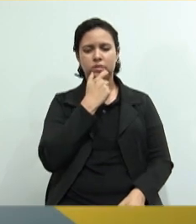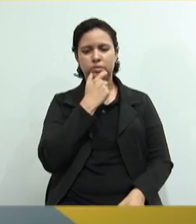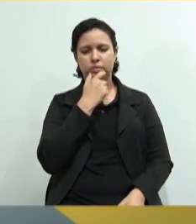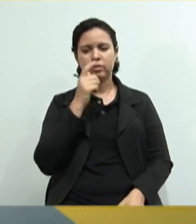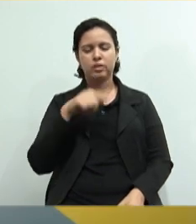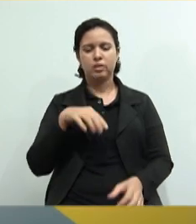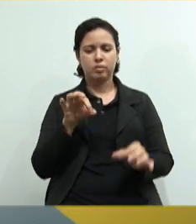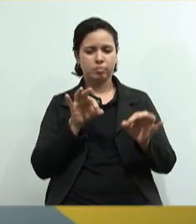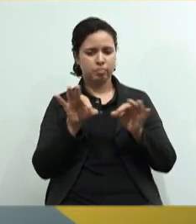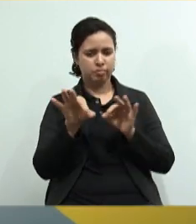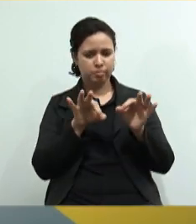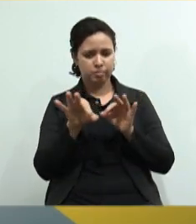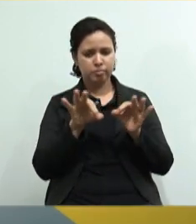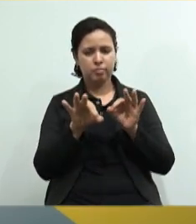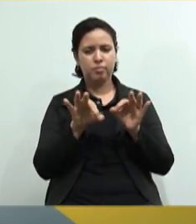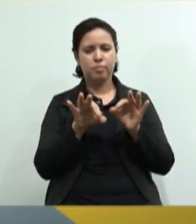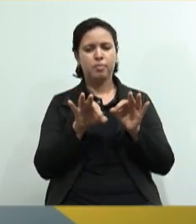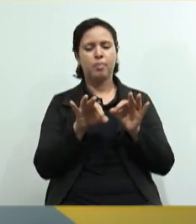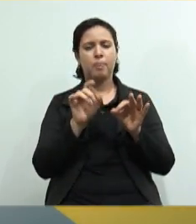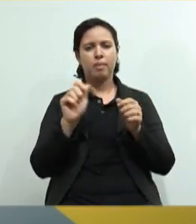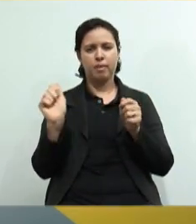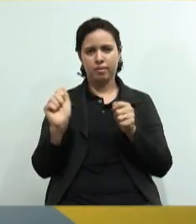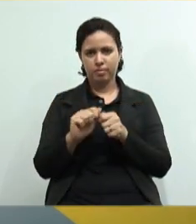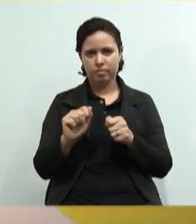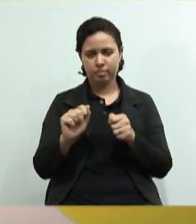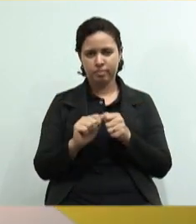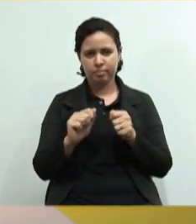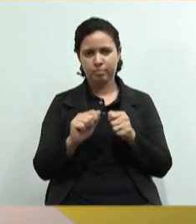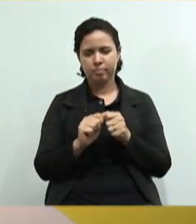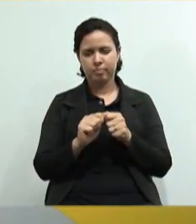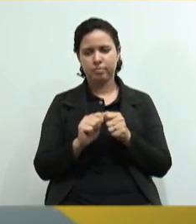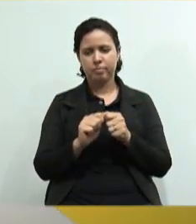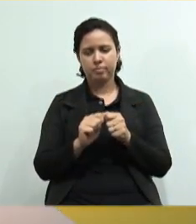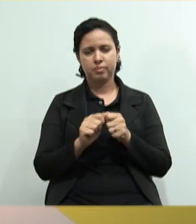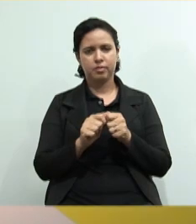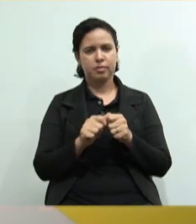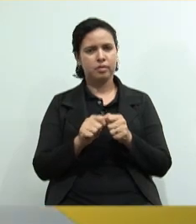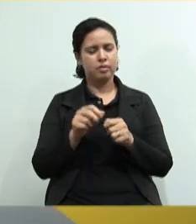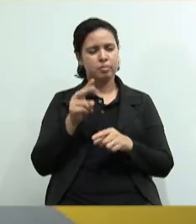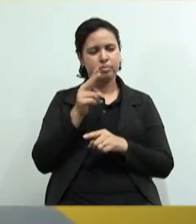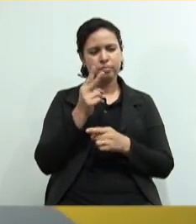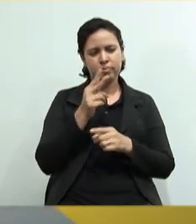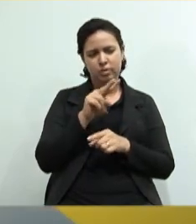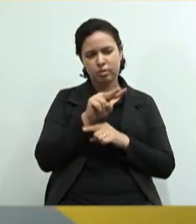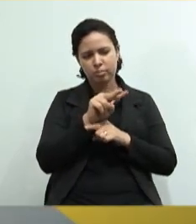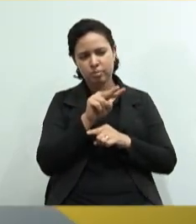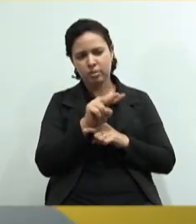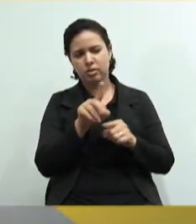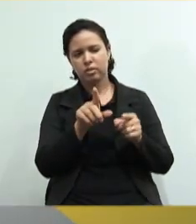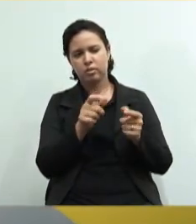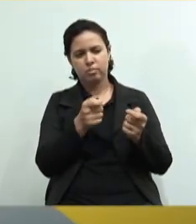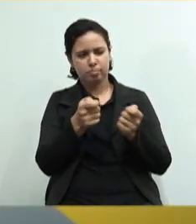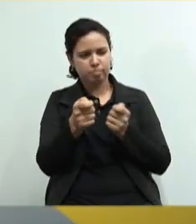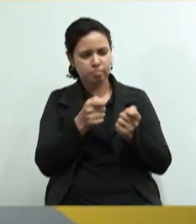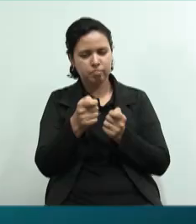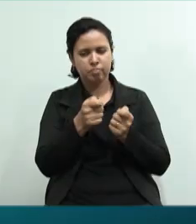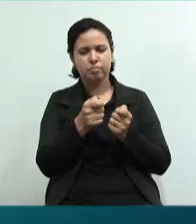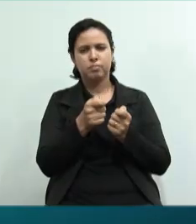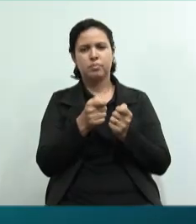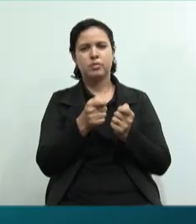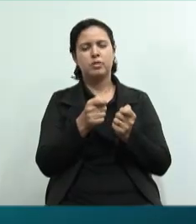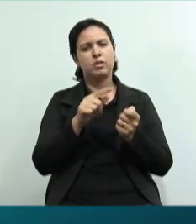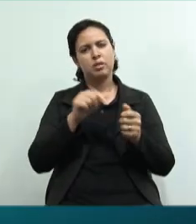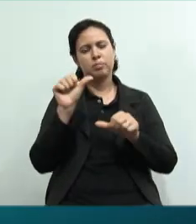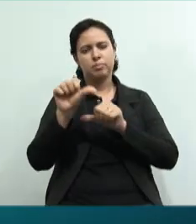de planejar, do, de fazer, check, de acompanhar e o act, de corrigir. O que